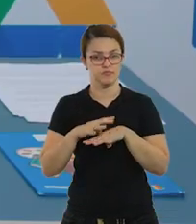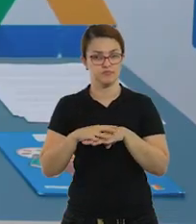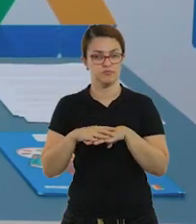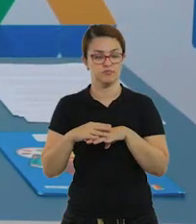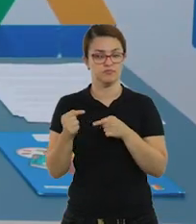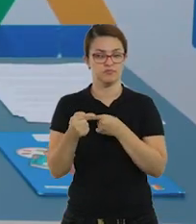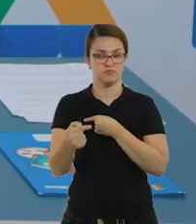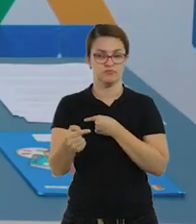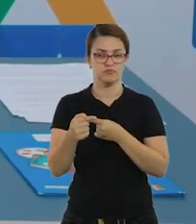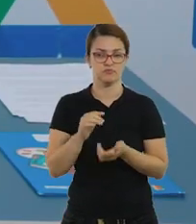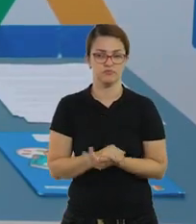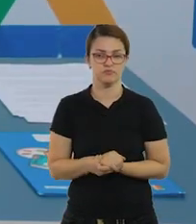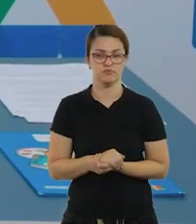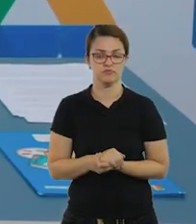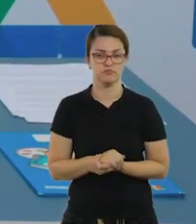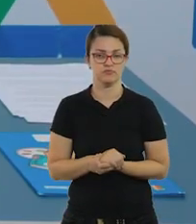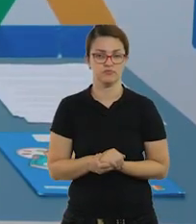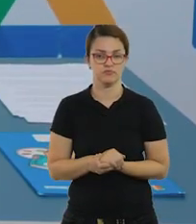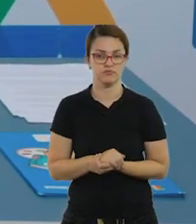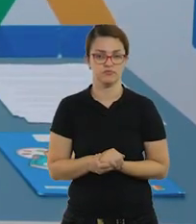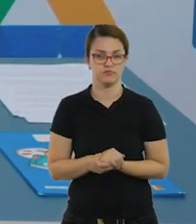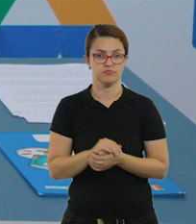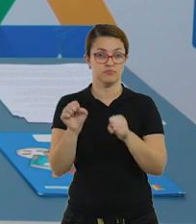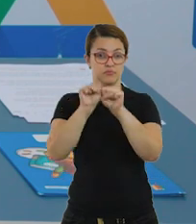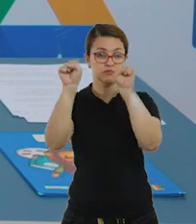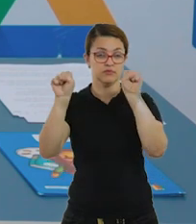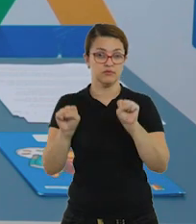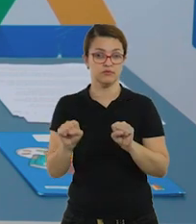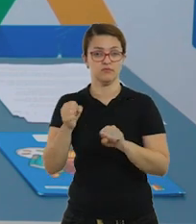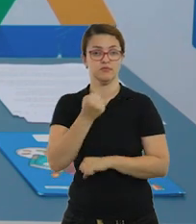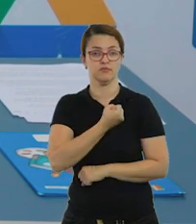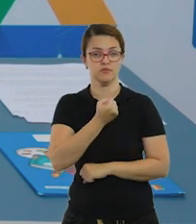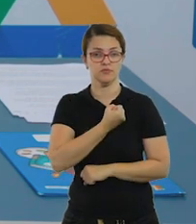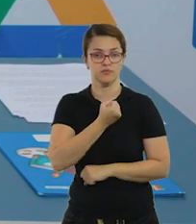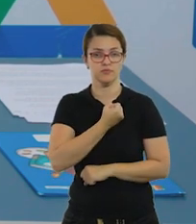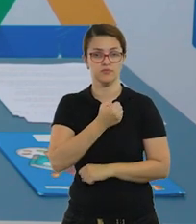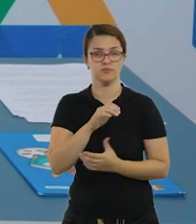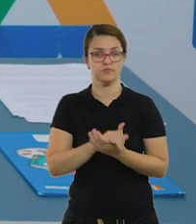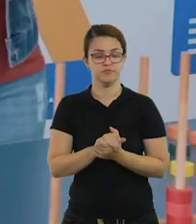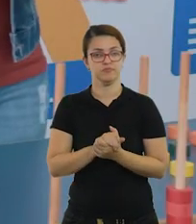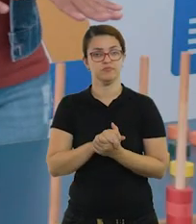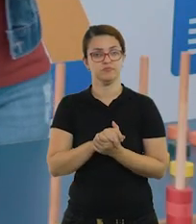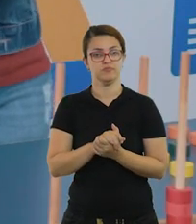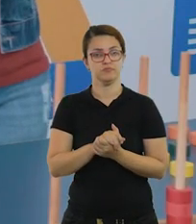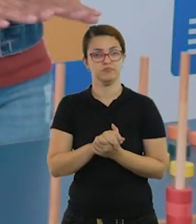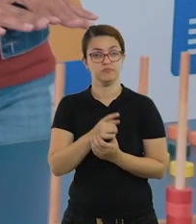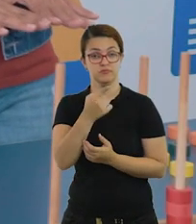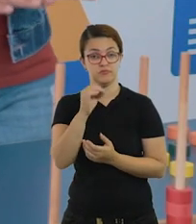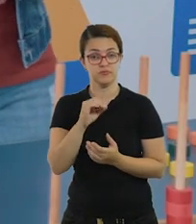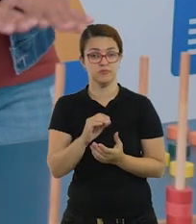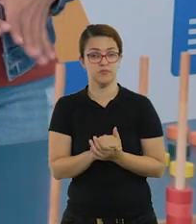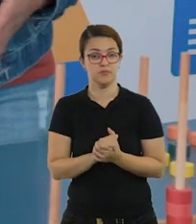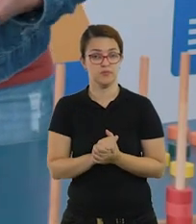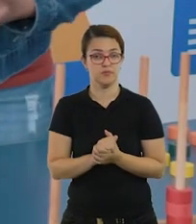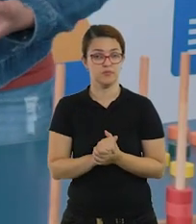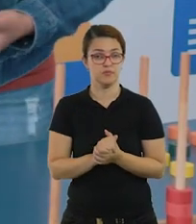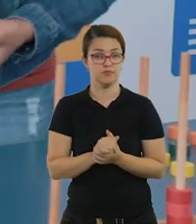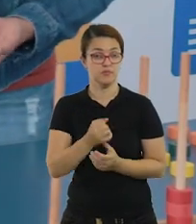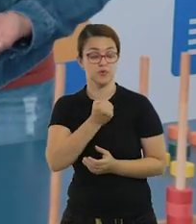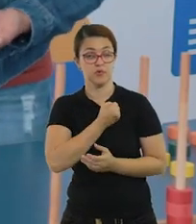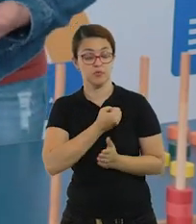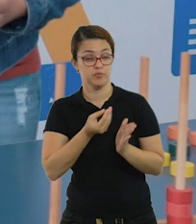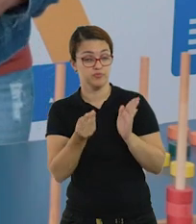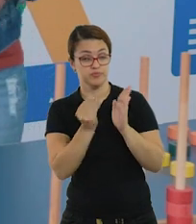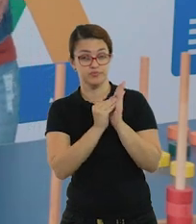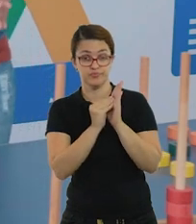As atividades de matemática dessa semana, nós vamos trabalhar o sistema de numeração decimal. Então, a atividade é: